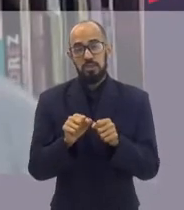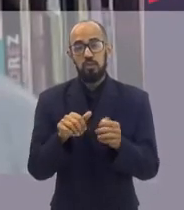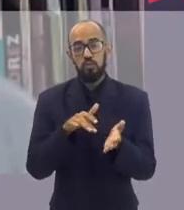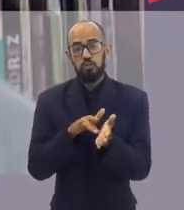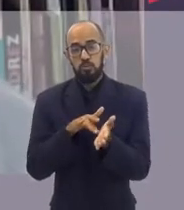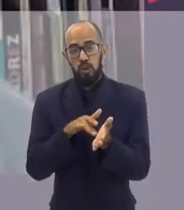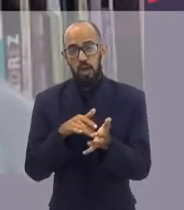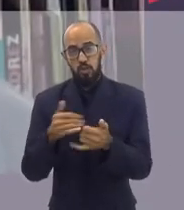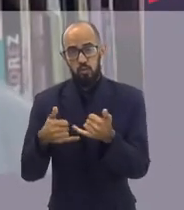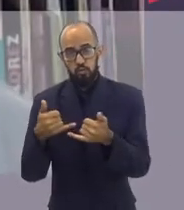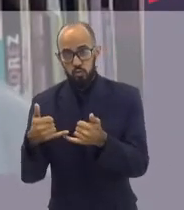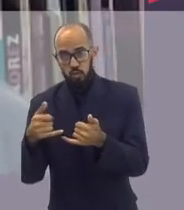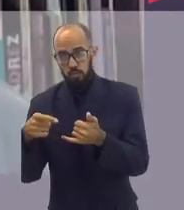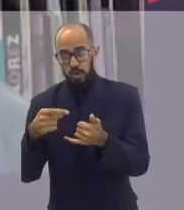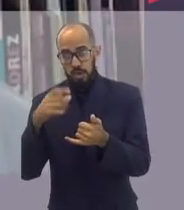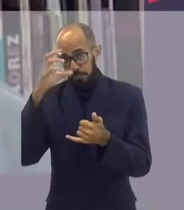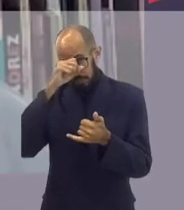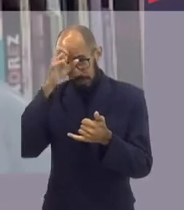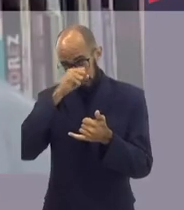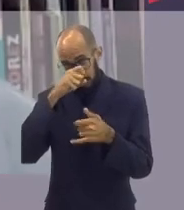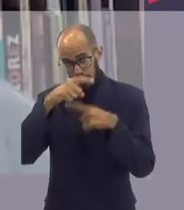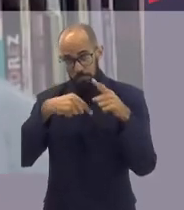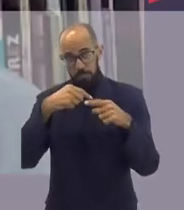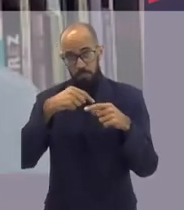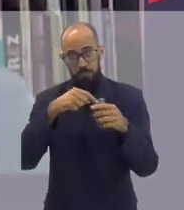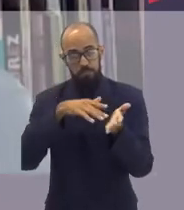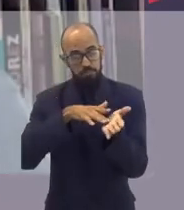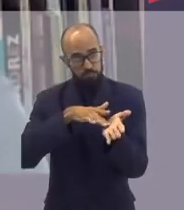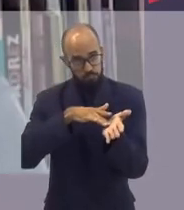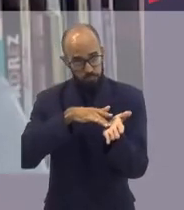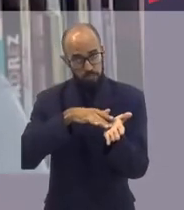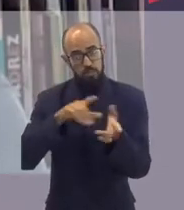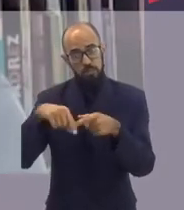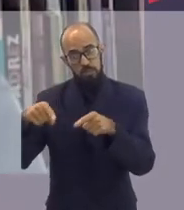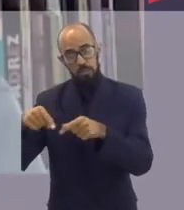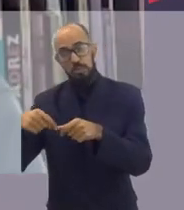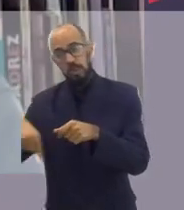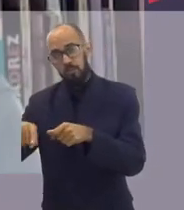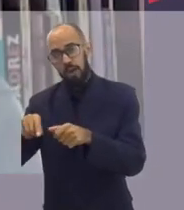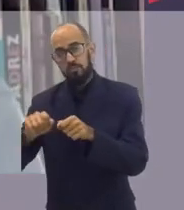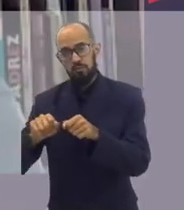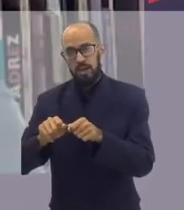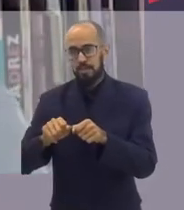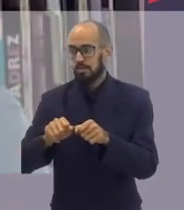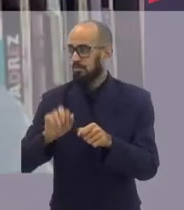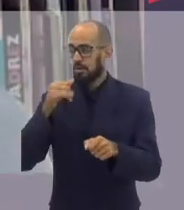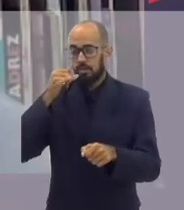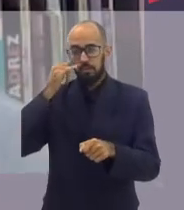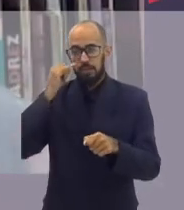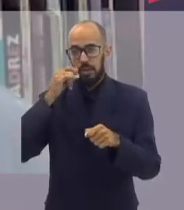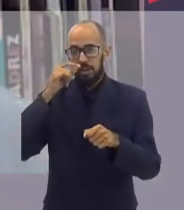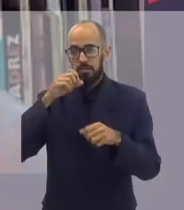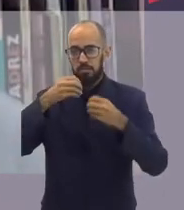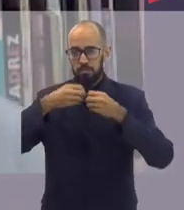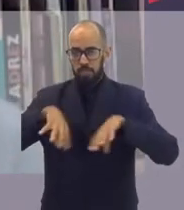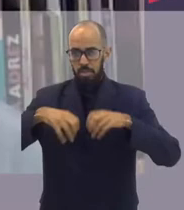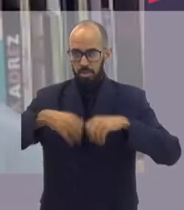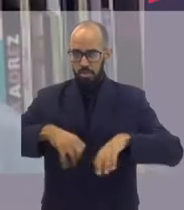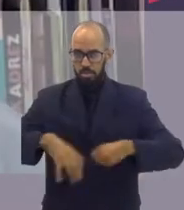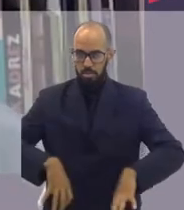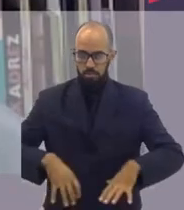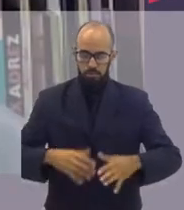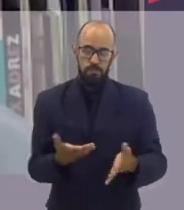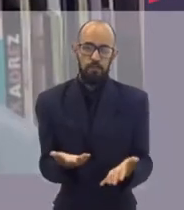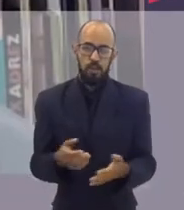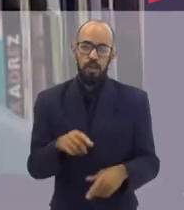peças, ele aprender a usar o equipamento, né, e depois ele vai lá e usa o equipamento sem estragar tanta peça. Então, essas coisas que o Ludes